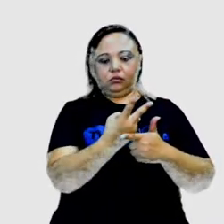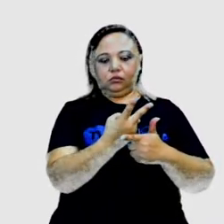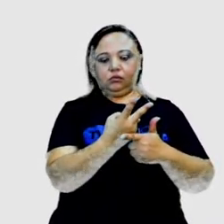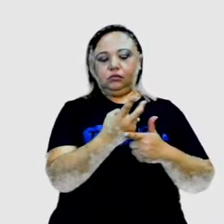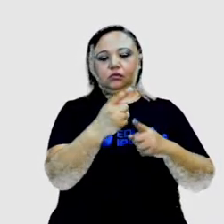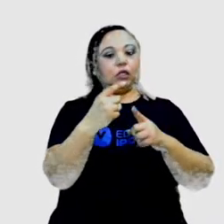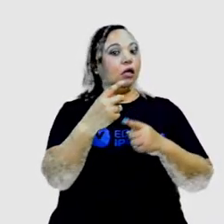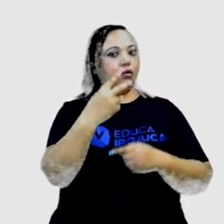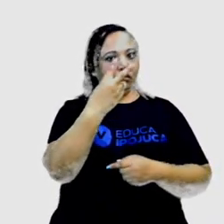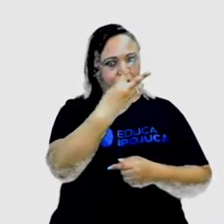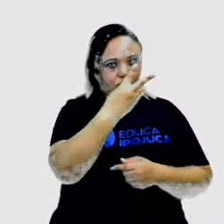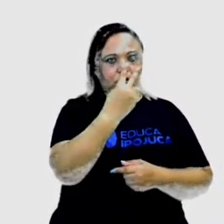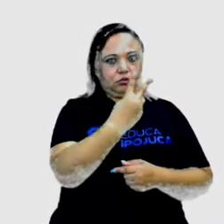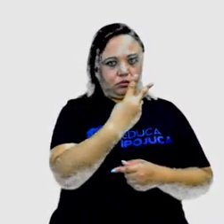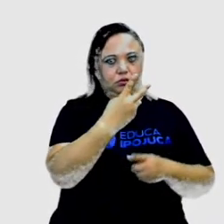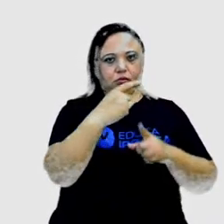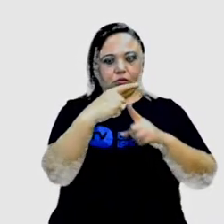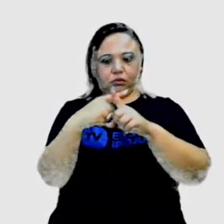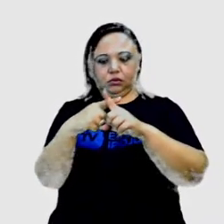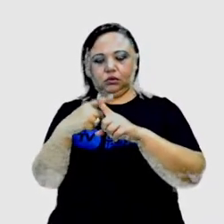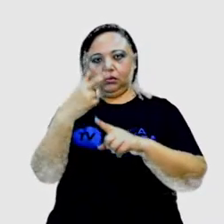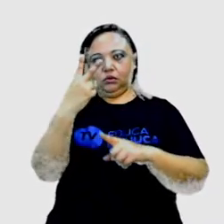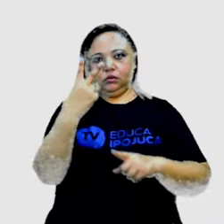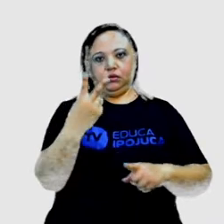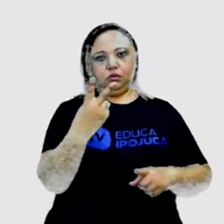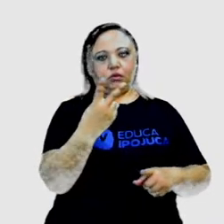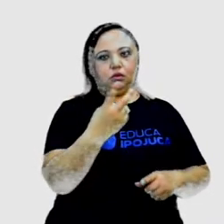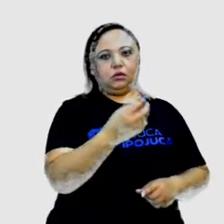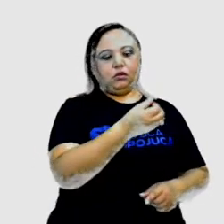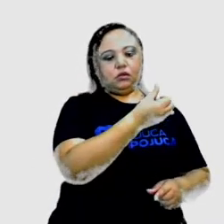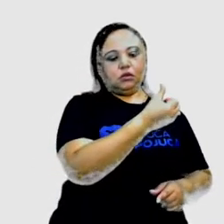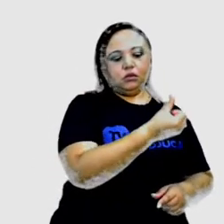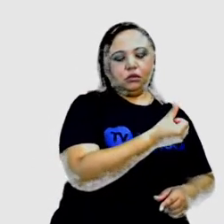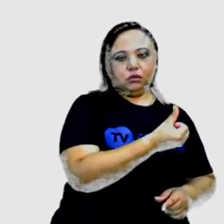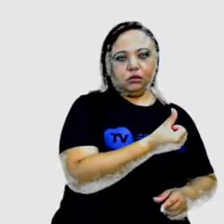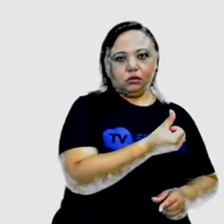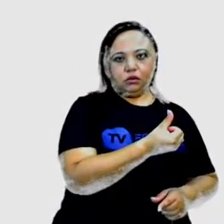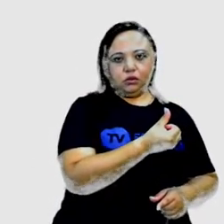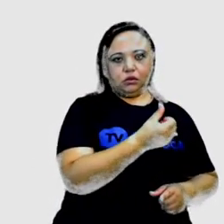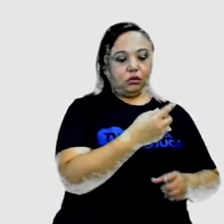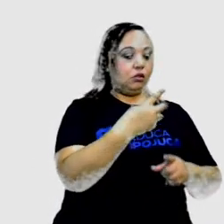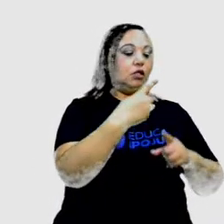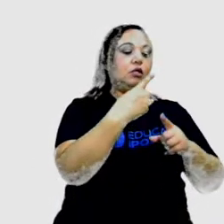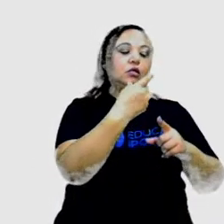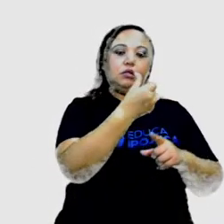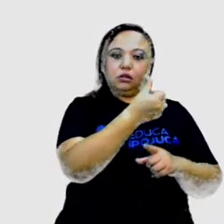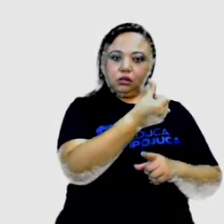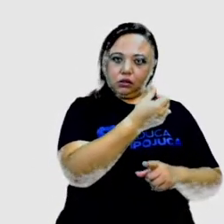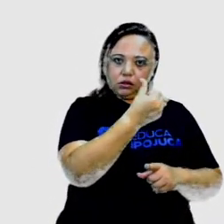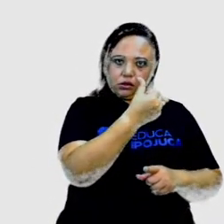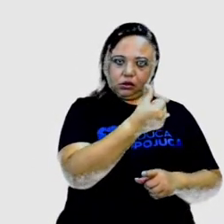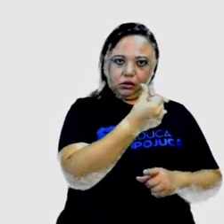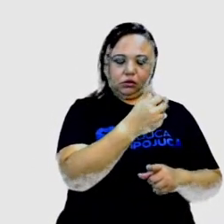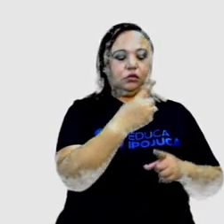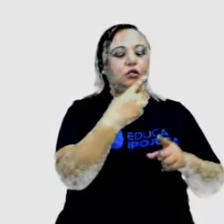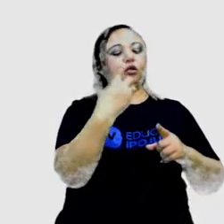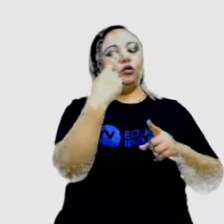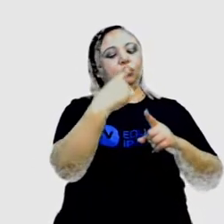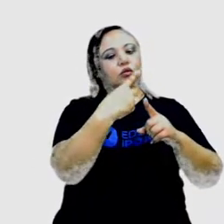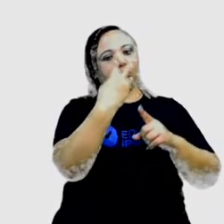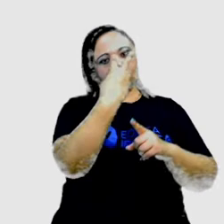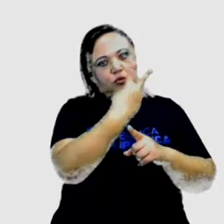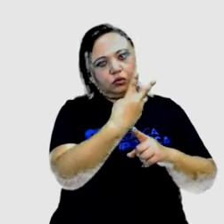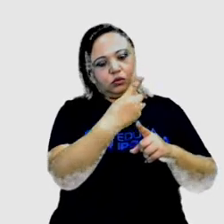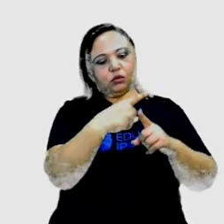vezes 2. Já o número 6 pode ser escrito como 2 vezes 3.